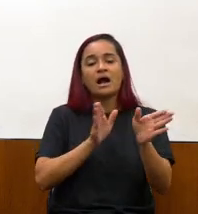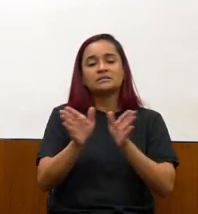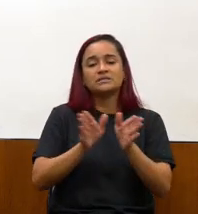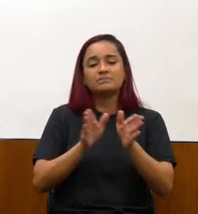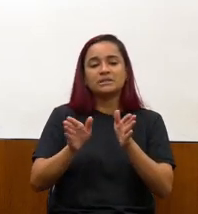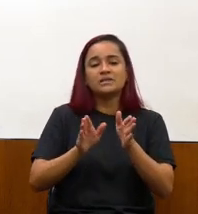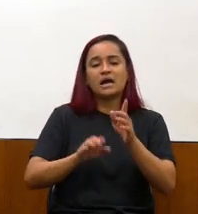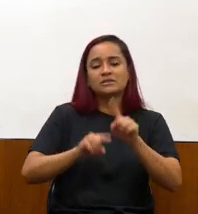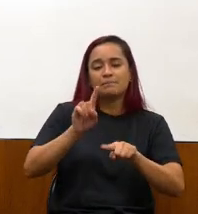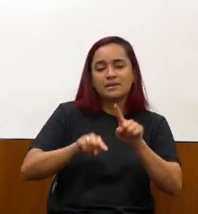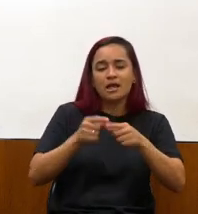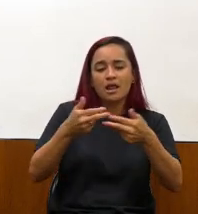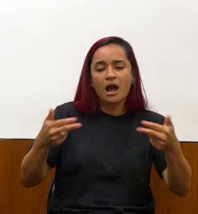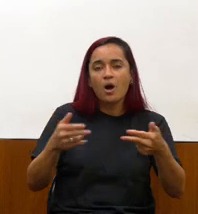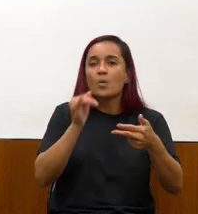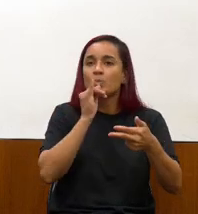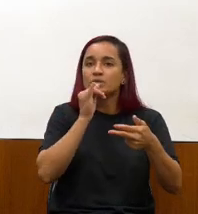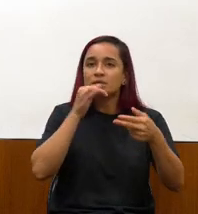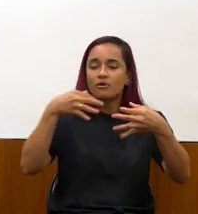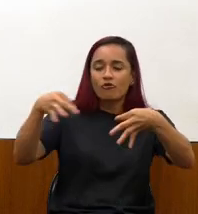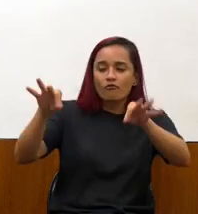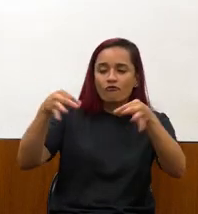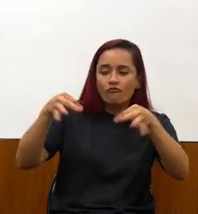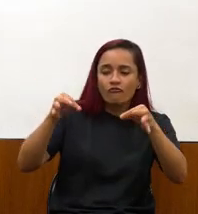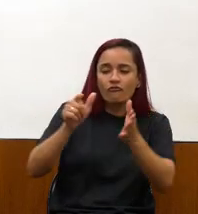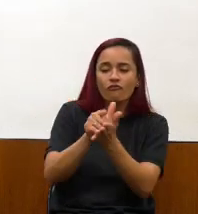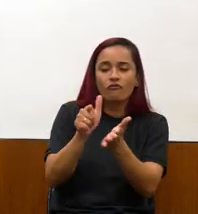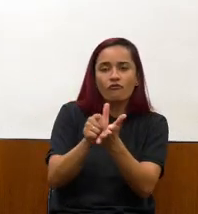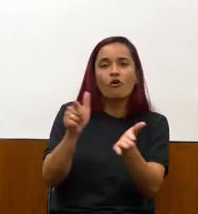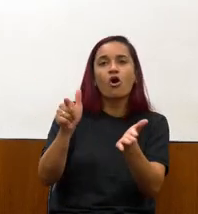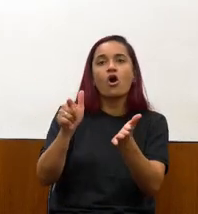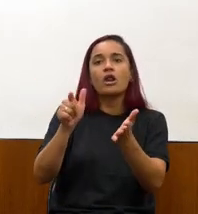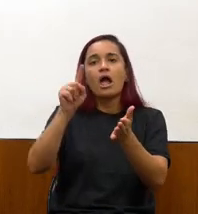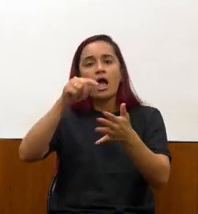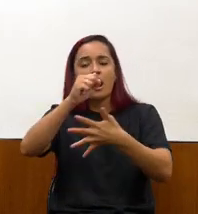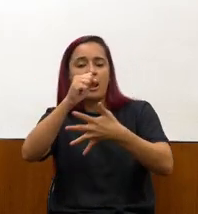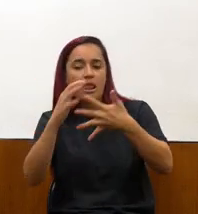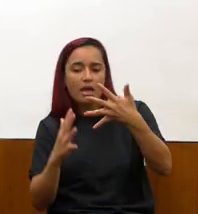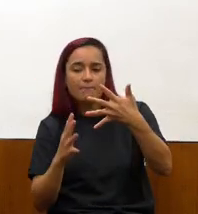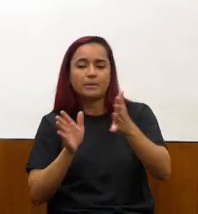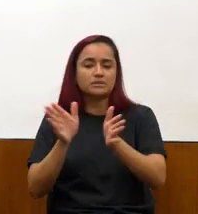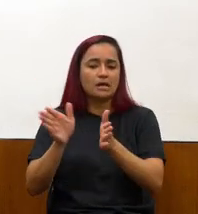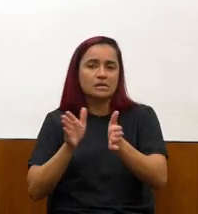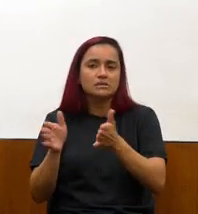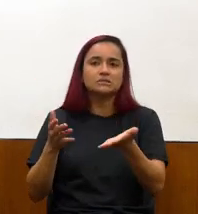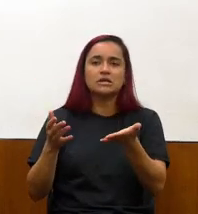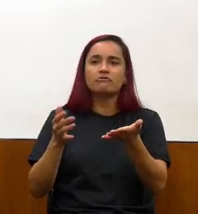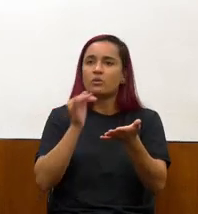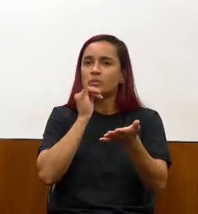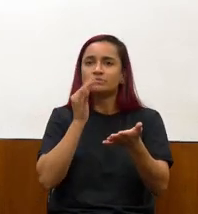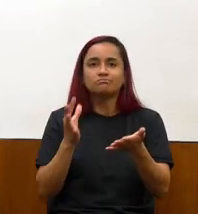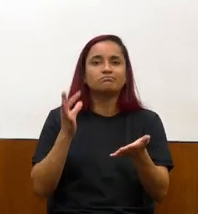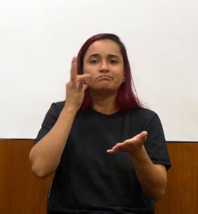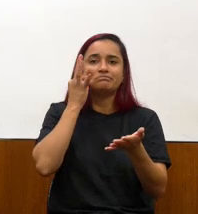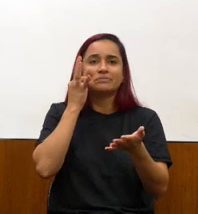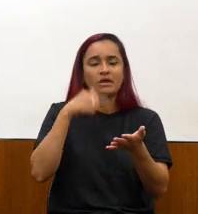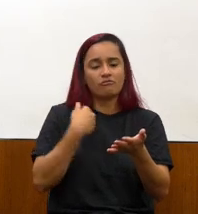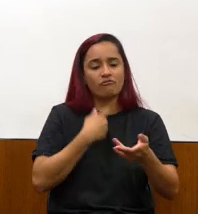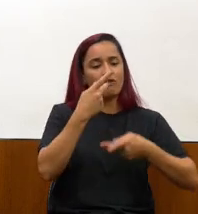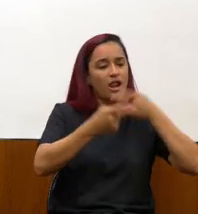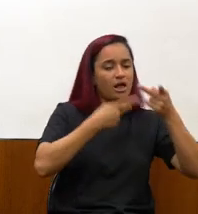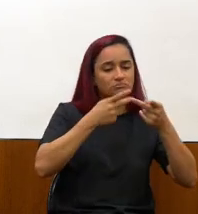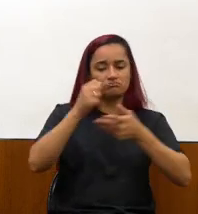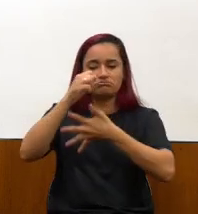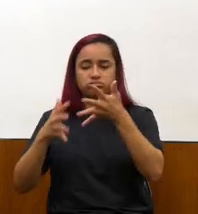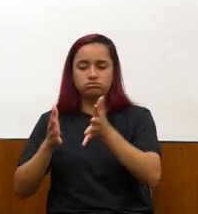uma folha escrita com resumo, uma Libras sendo feita ao vivo, na medida que a gente for falando, e